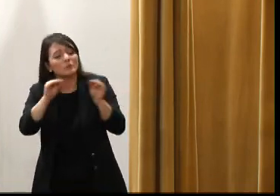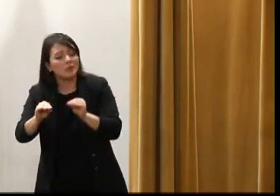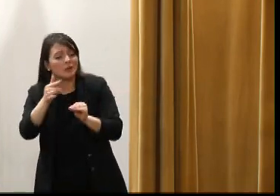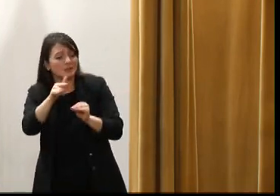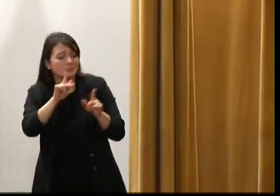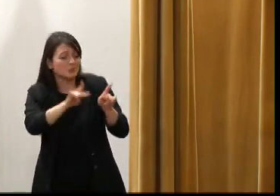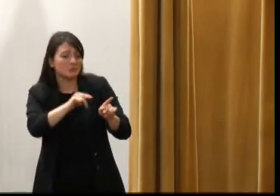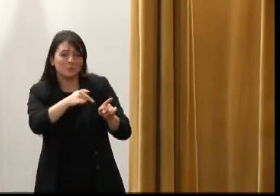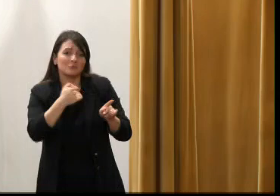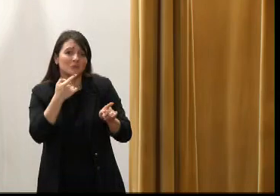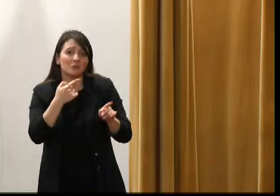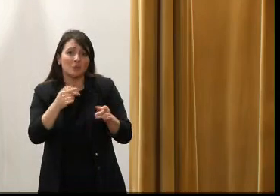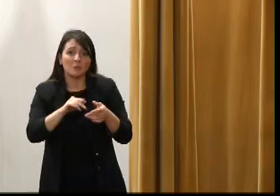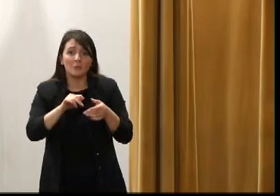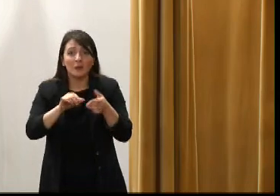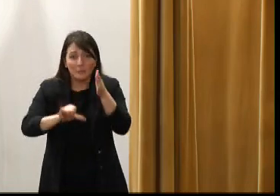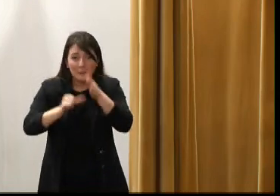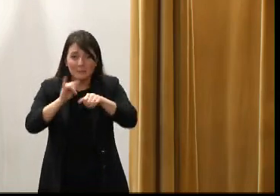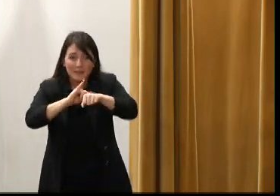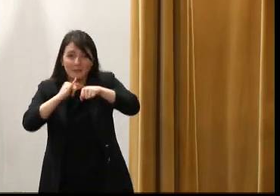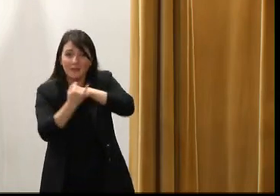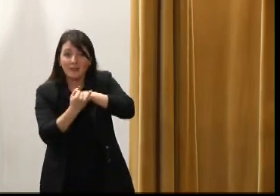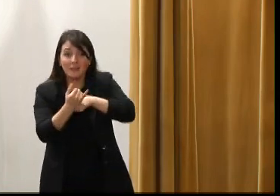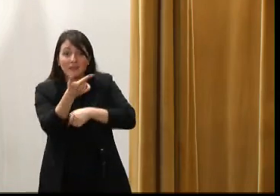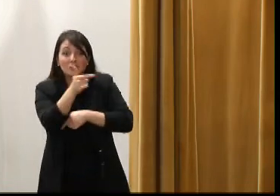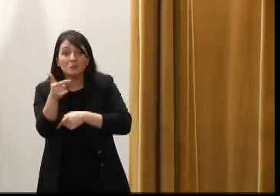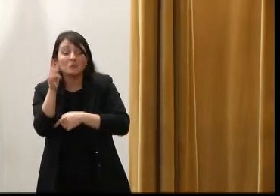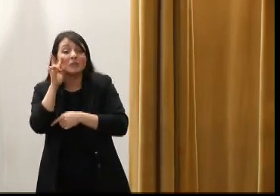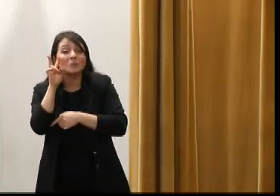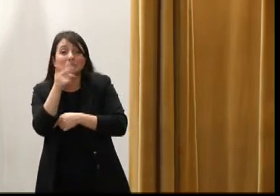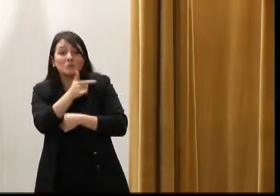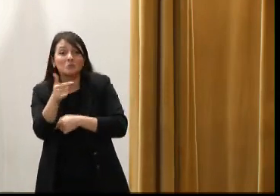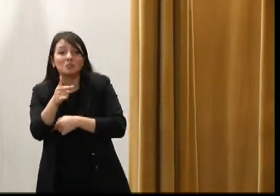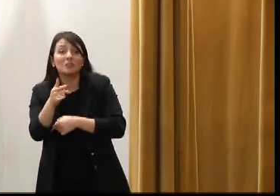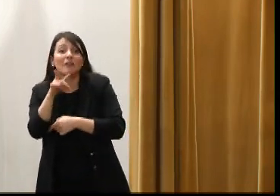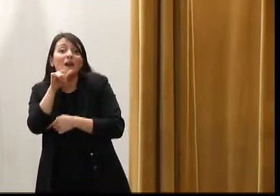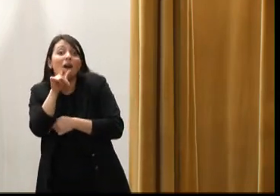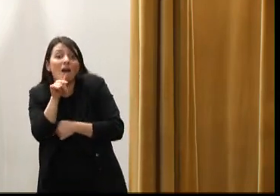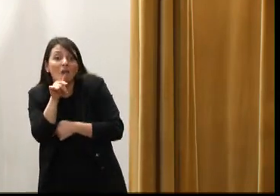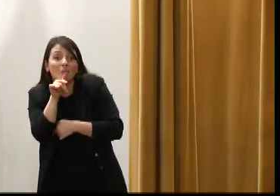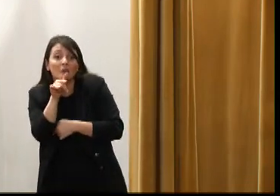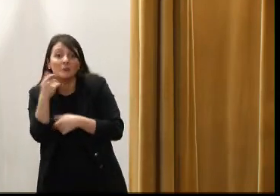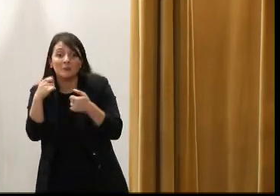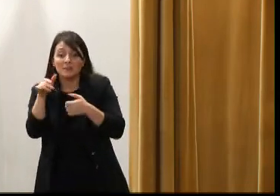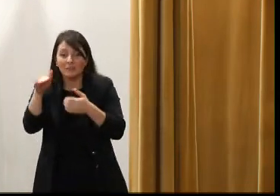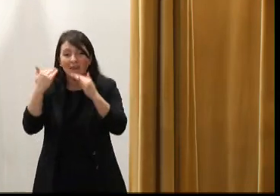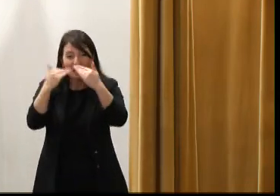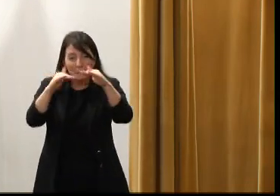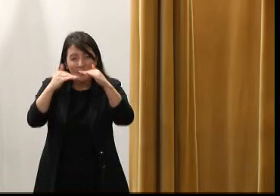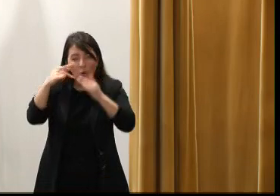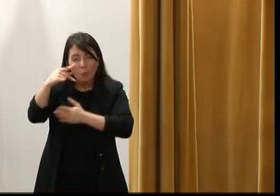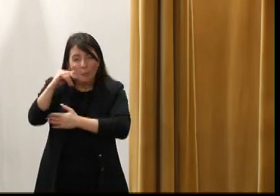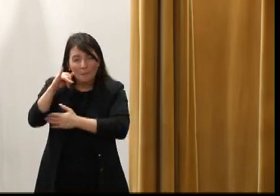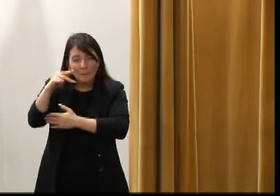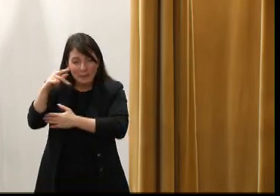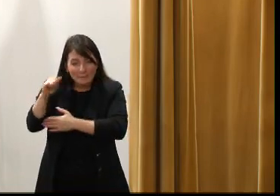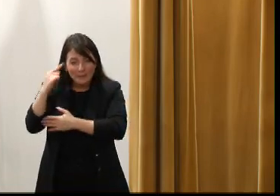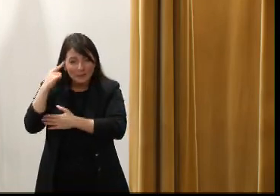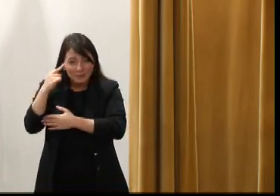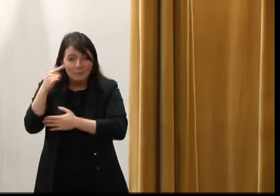ali, que é a dos marinheiros, não tinha água encanada, era abastecida com caminhão-pipa. Só veio ter água encanada a partir de